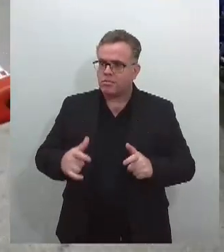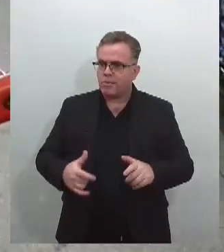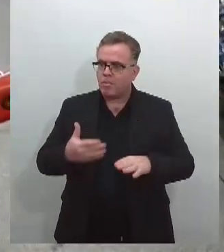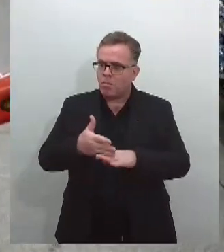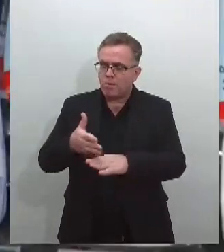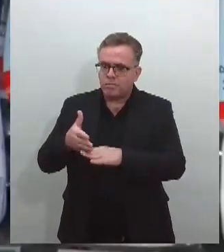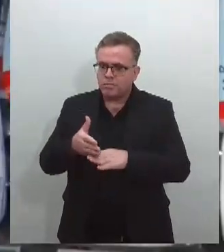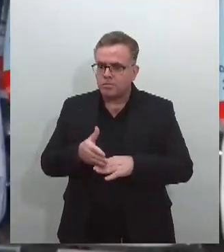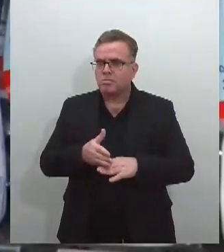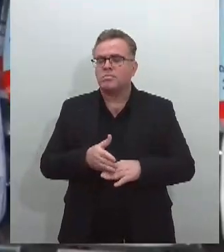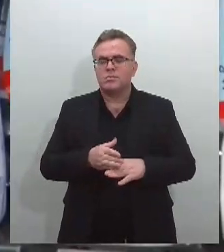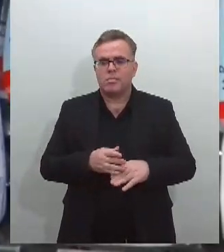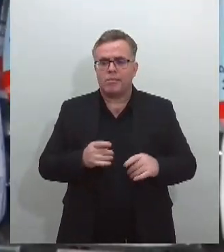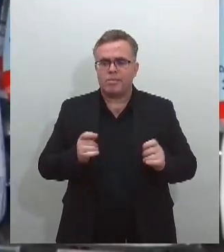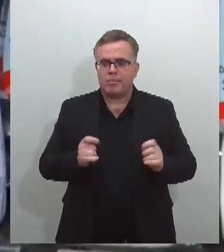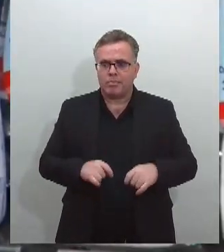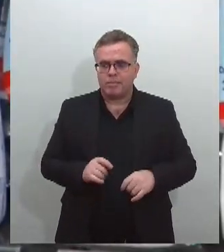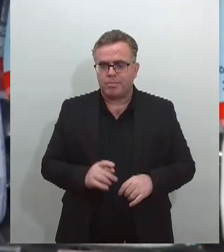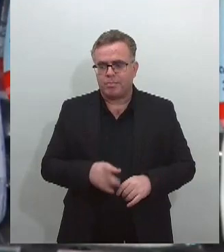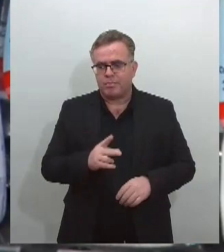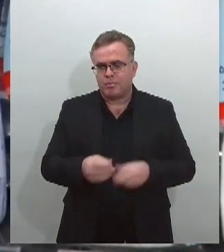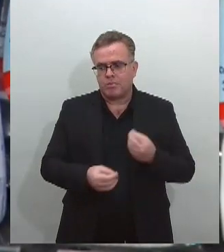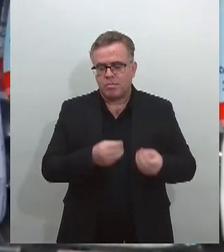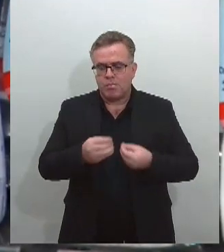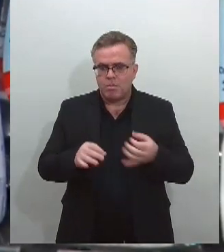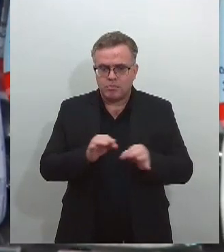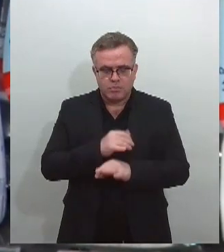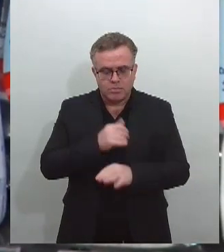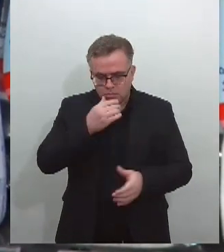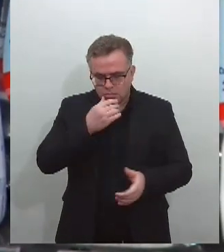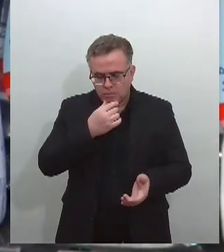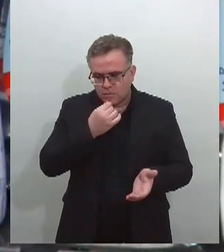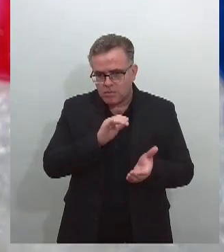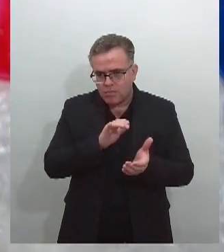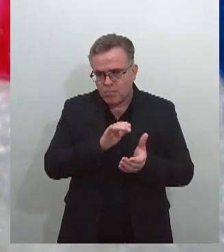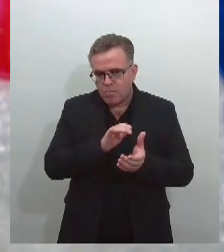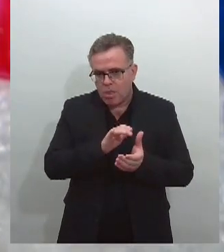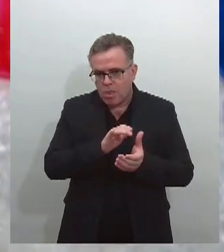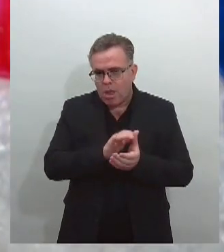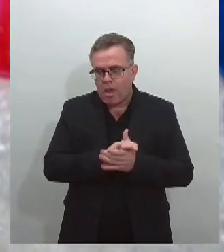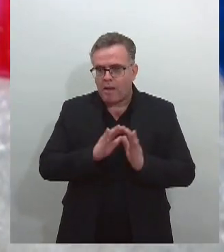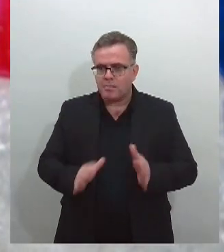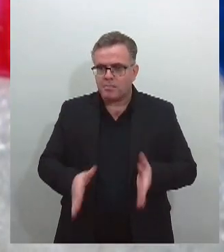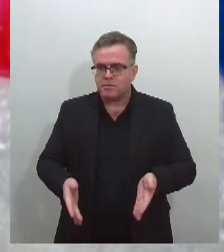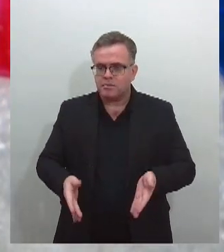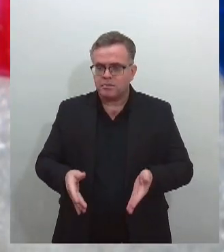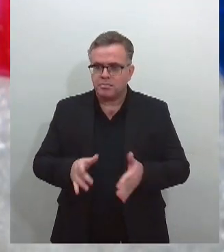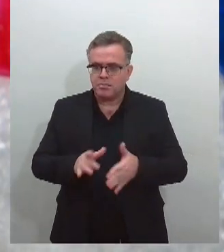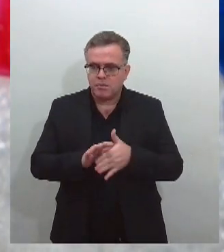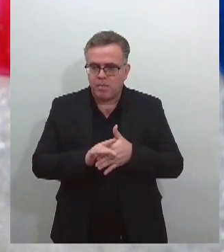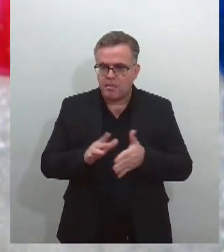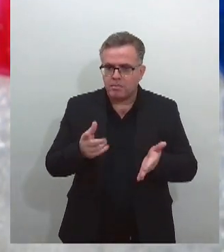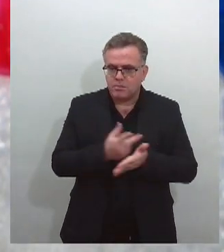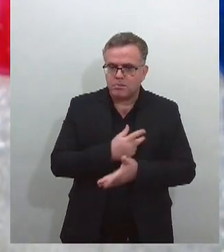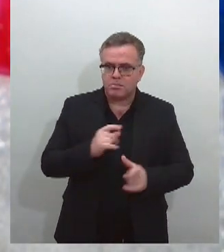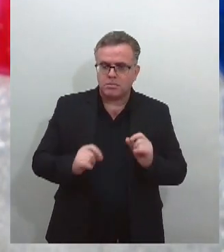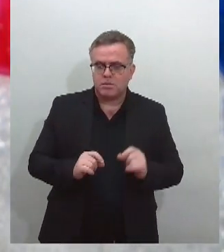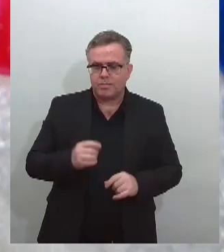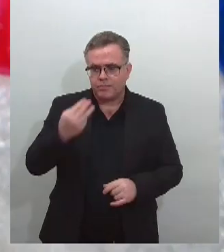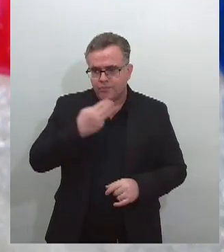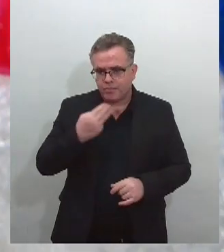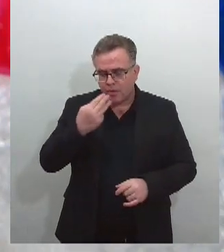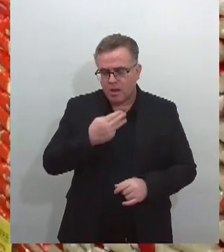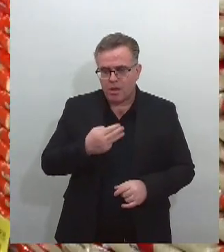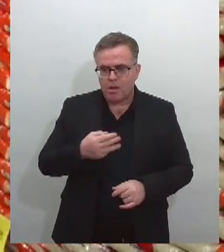os corredores. Mas o seu esposo, que é diabético, é do time do adoçante. Em casa, tanto o açúcar quanto o adoçante